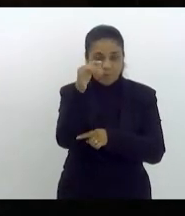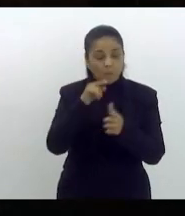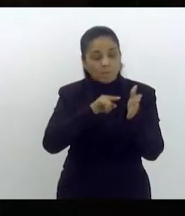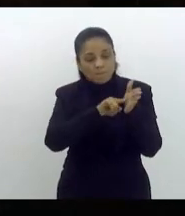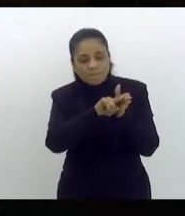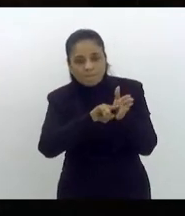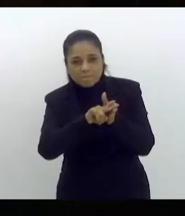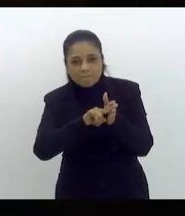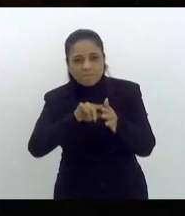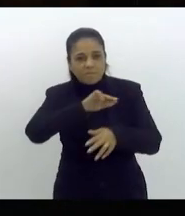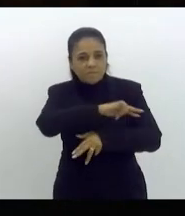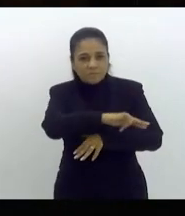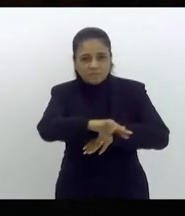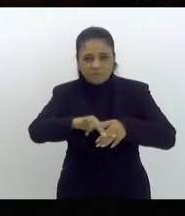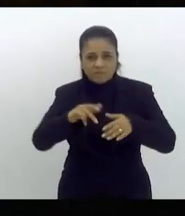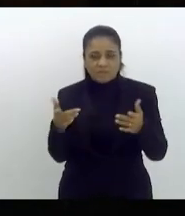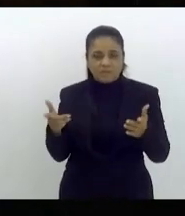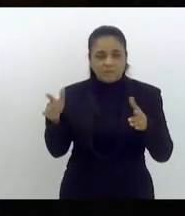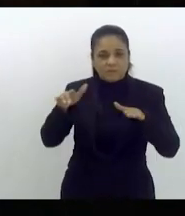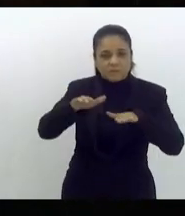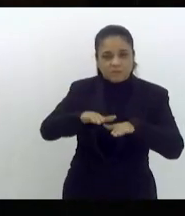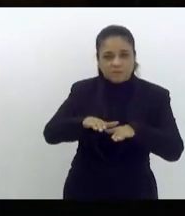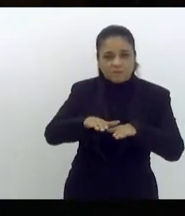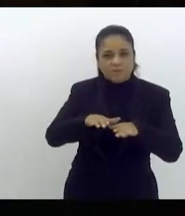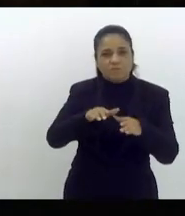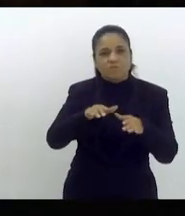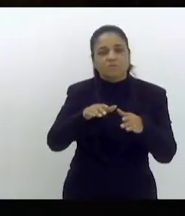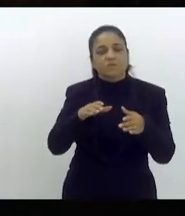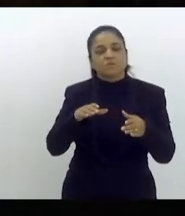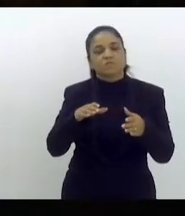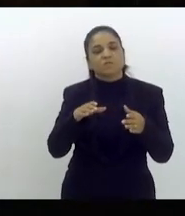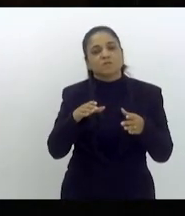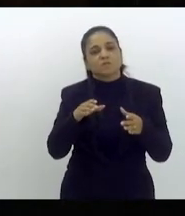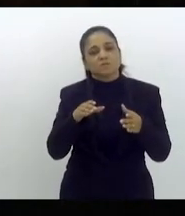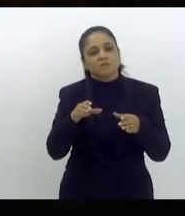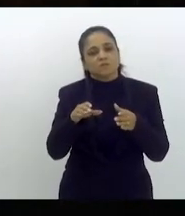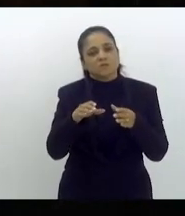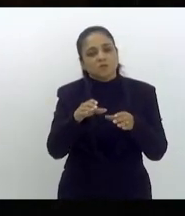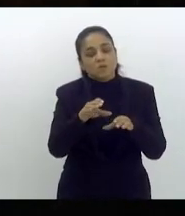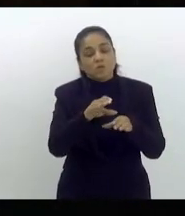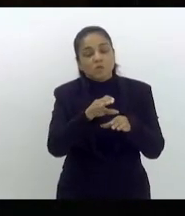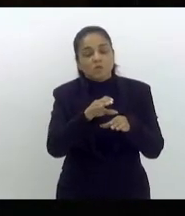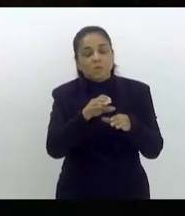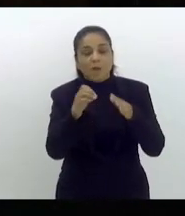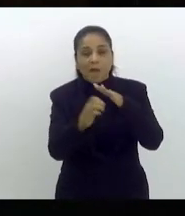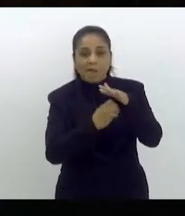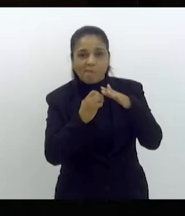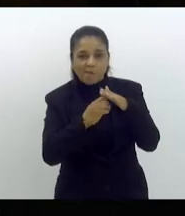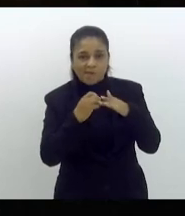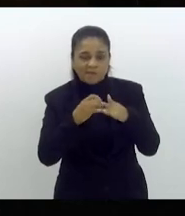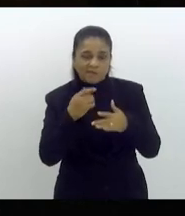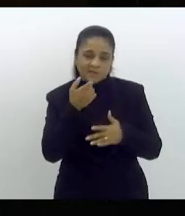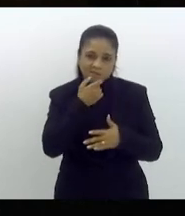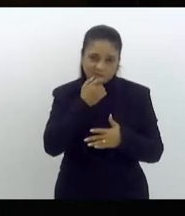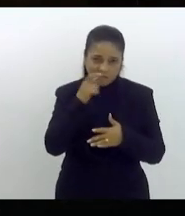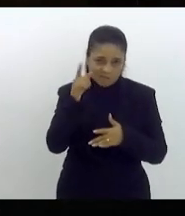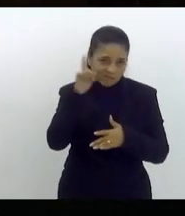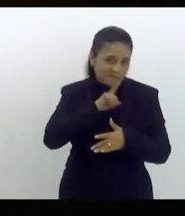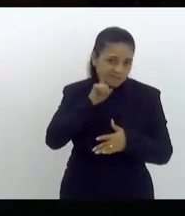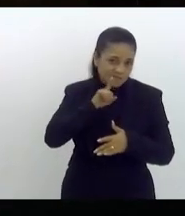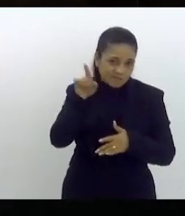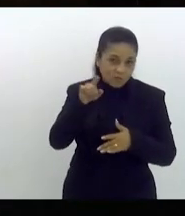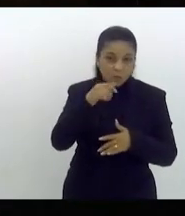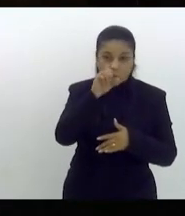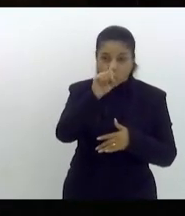pesquisa a diversidade e inclusão realizada pela consultoria Global Great Place To Work aponta que 8% das